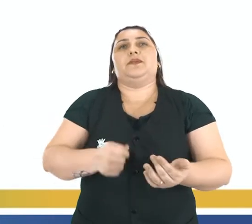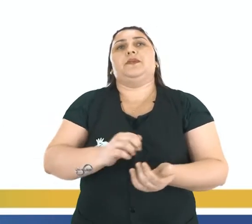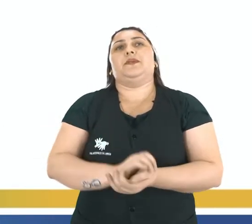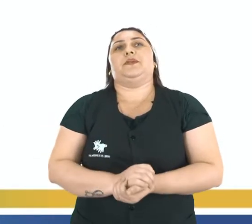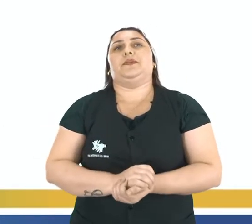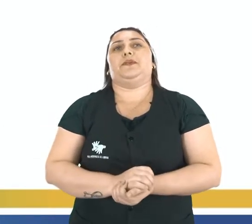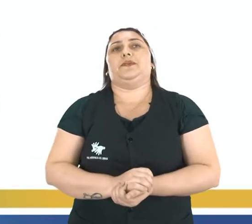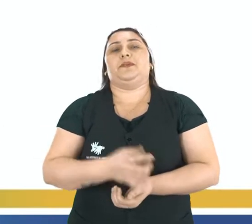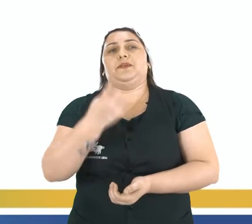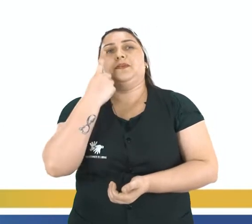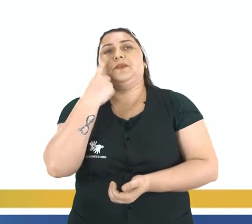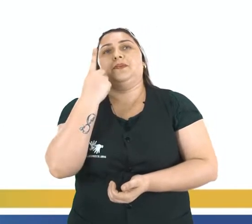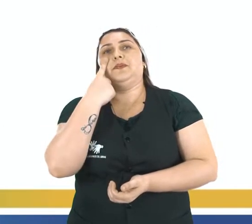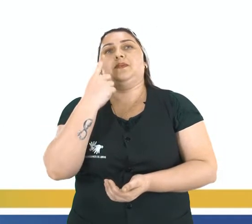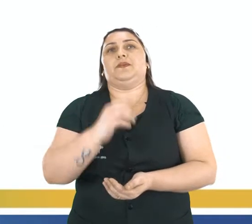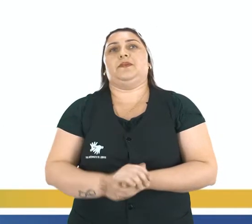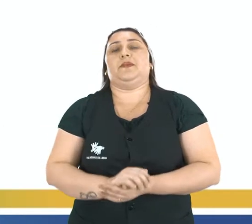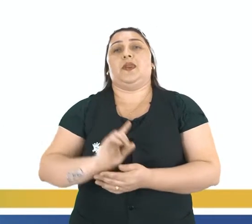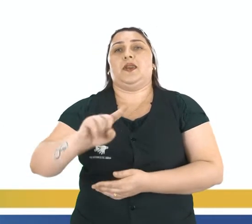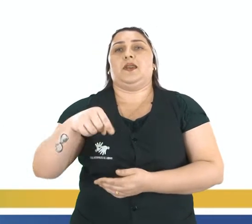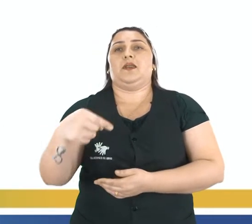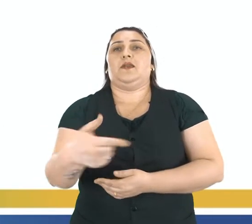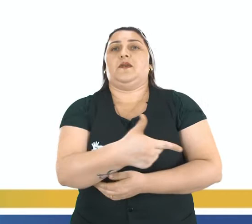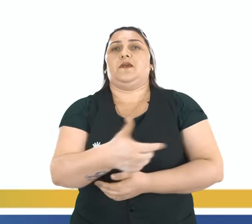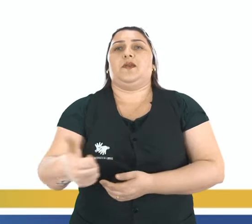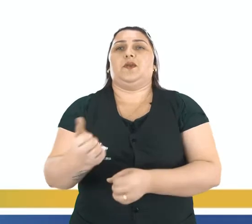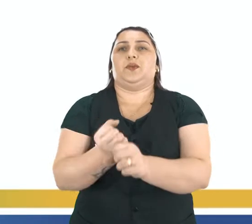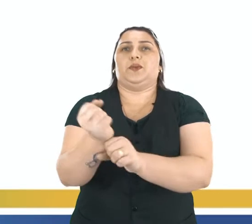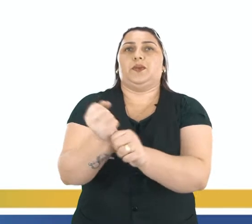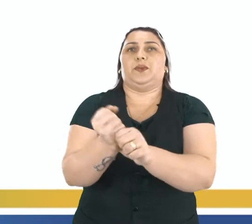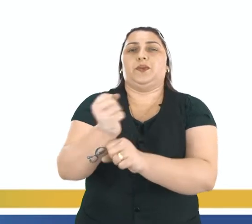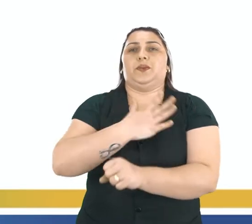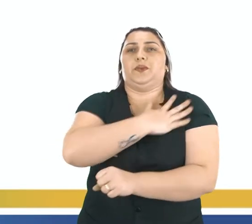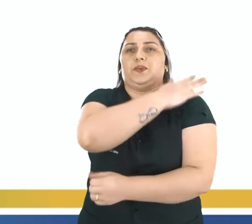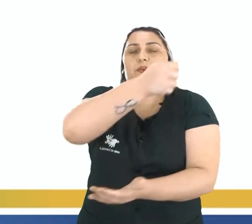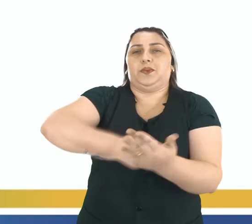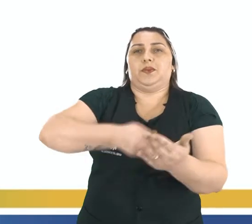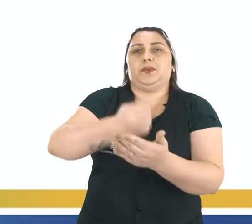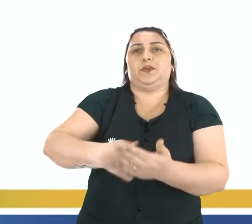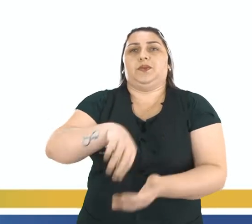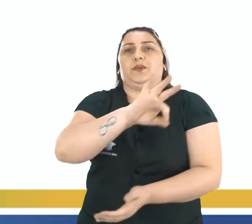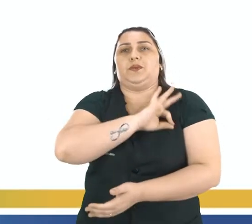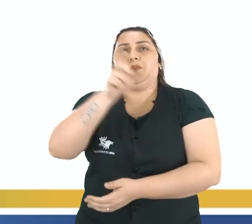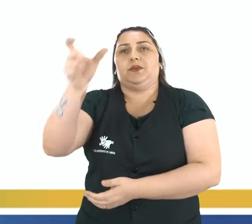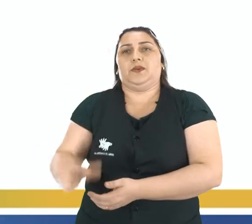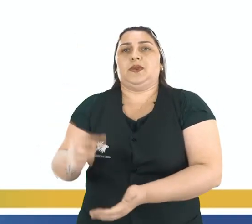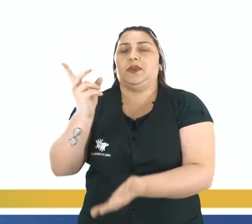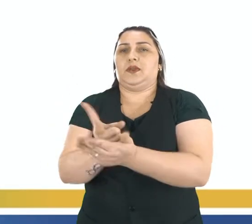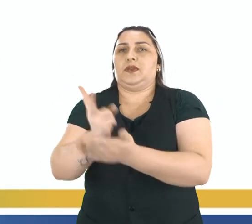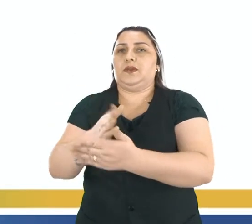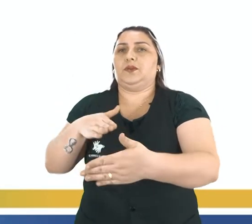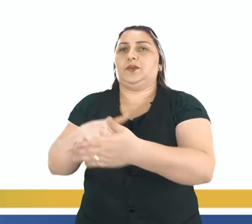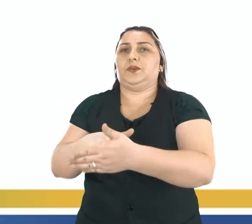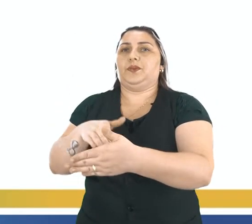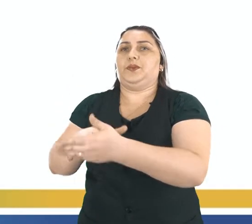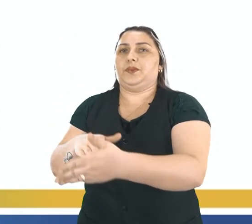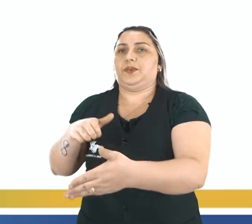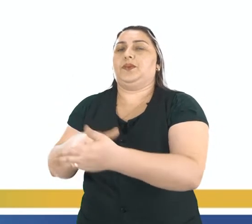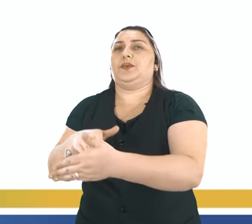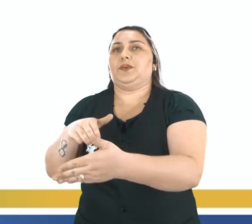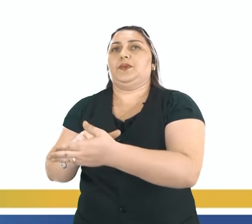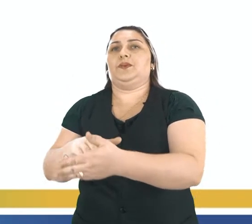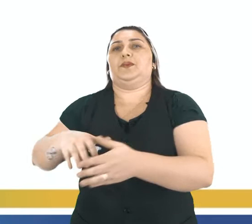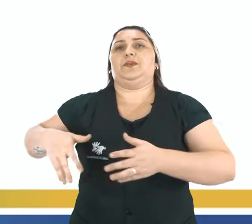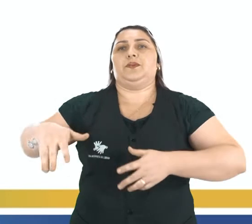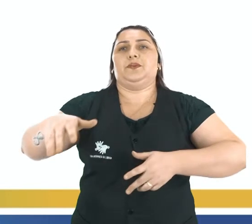ditadura. Observem aí, apesar de 21 anos de ditadura, os militares sempre tiveram de enfrentar uma forte